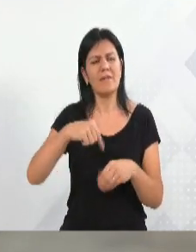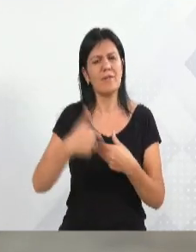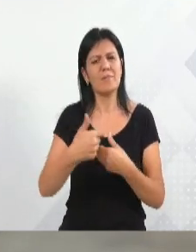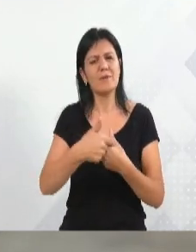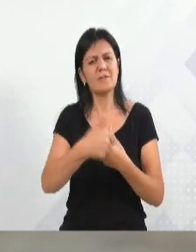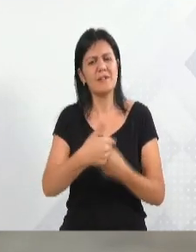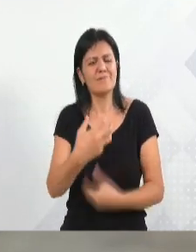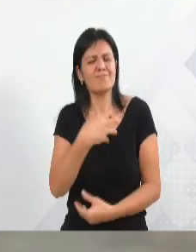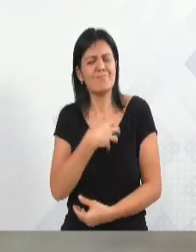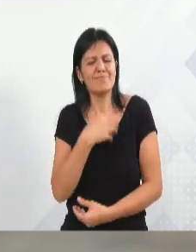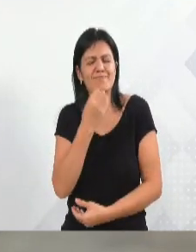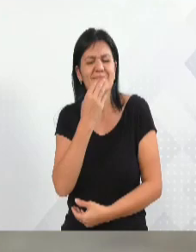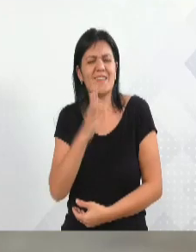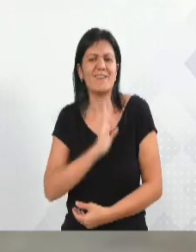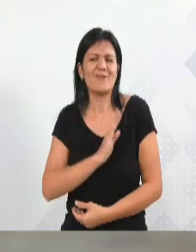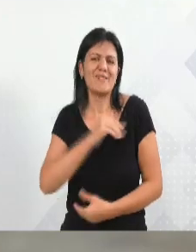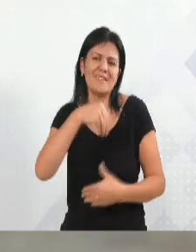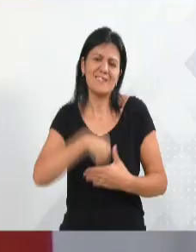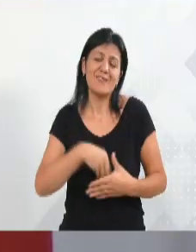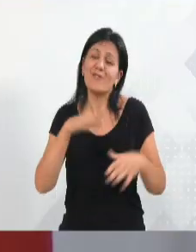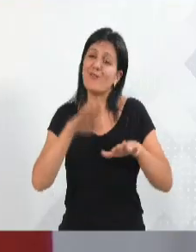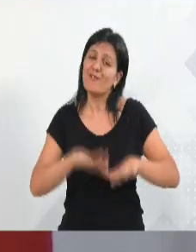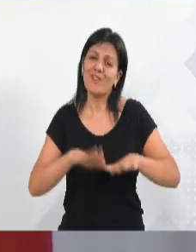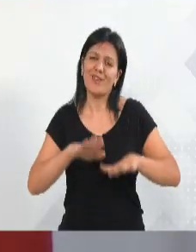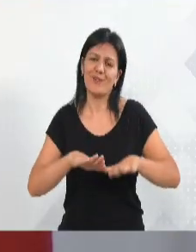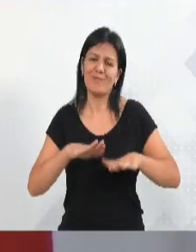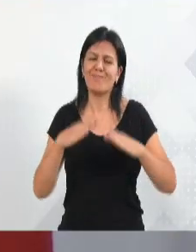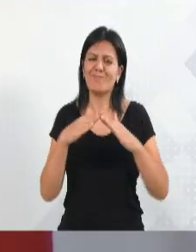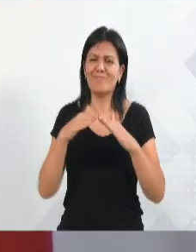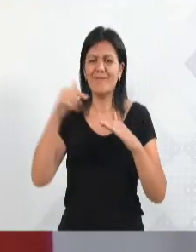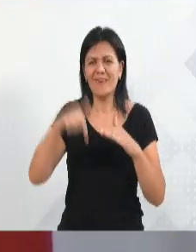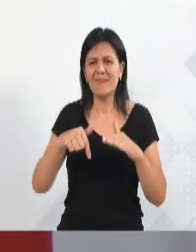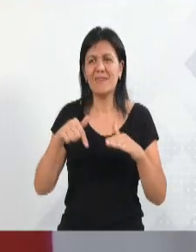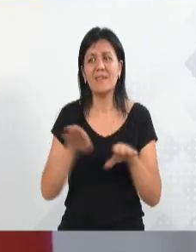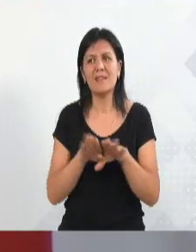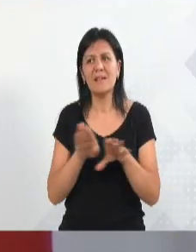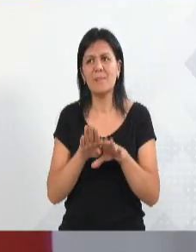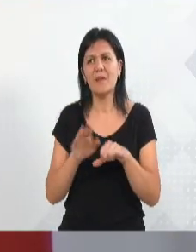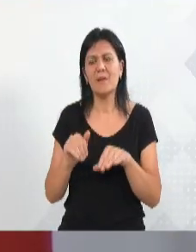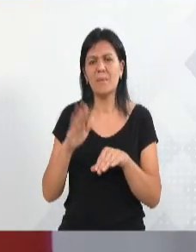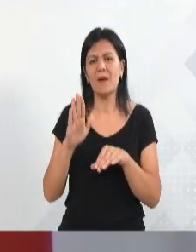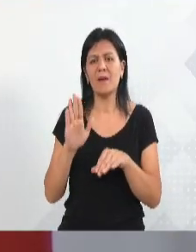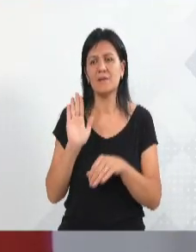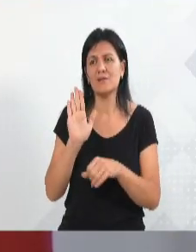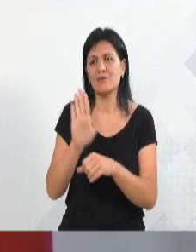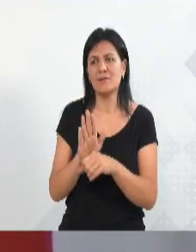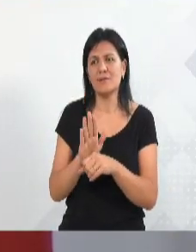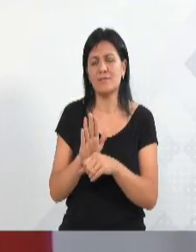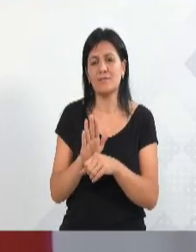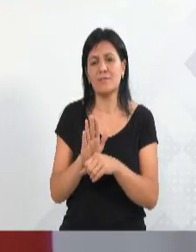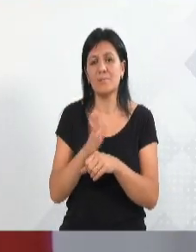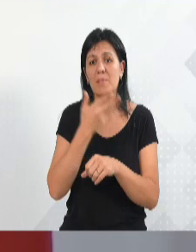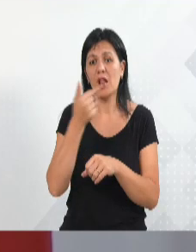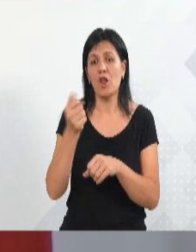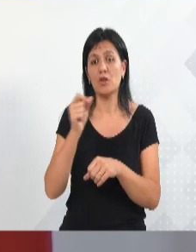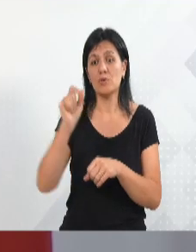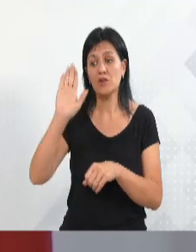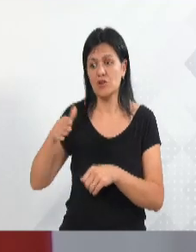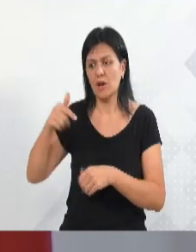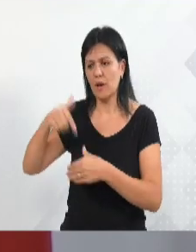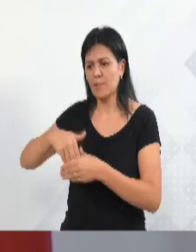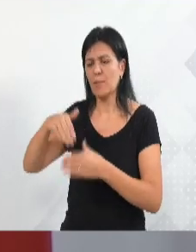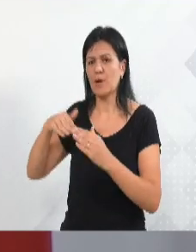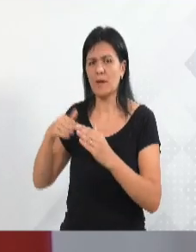cidade do coração, acabam vivendo aqui e acabam, muitas vezes, somando muito mais até de pessoas que moram aqui na nossa cidade. Isso